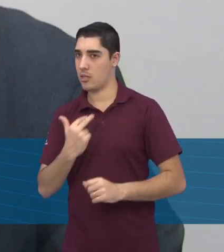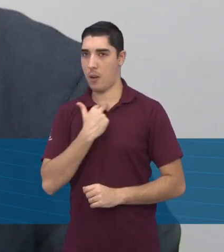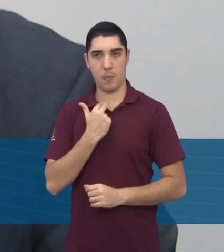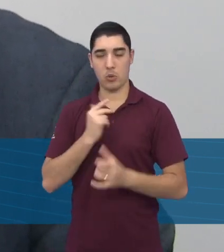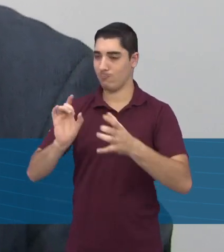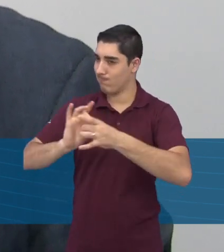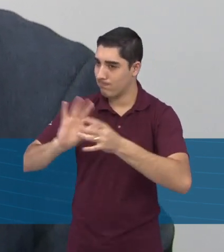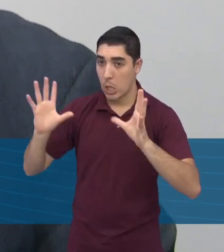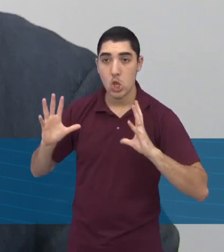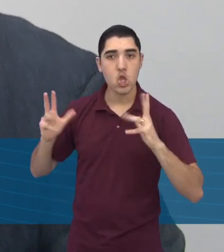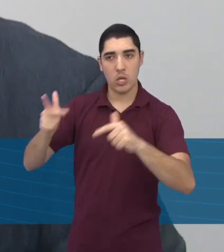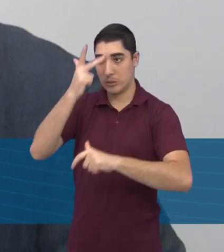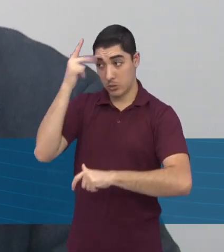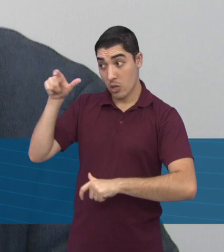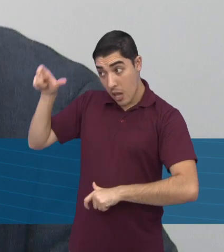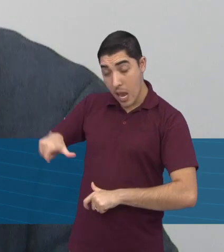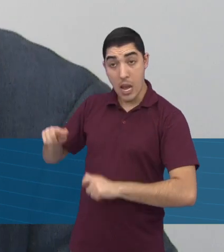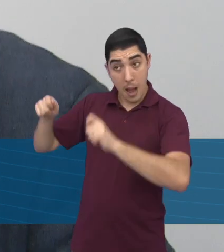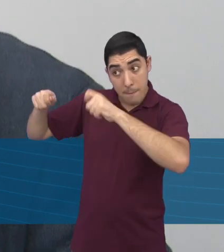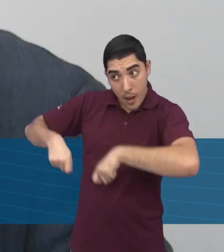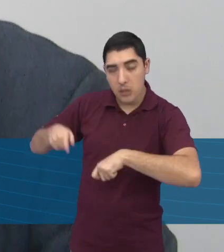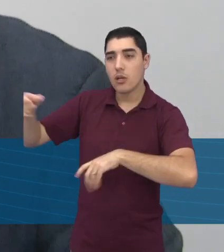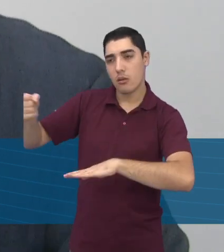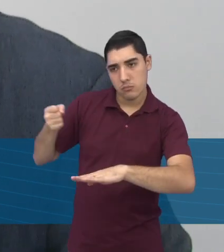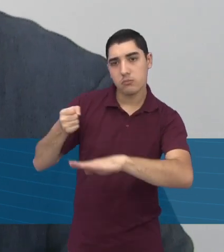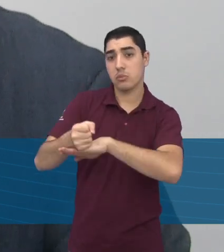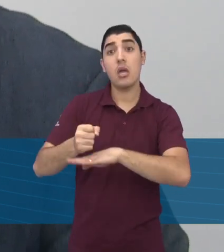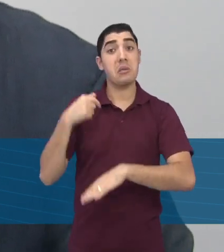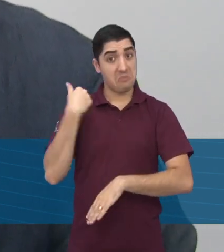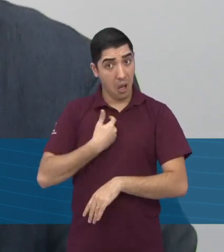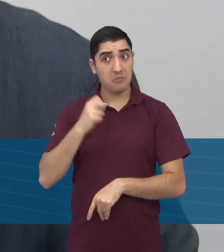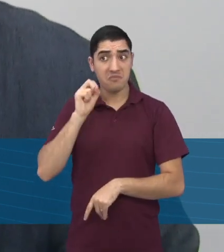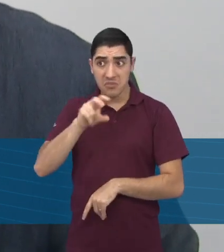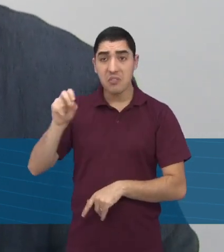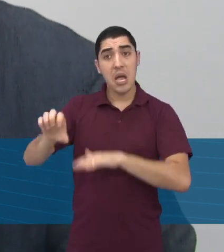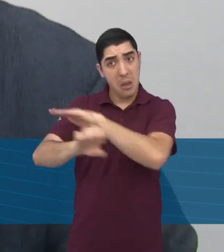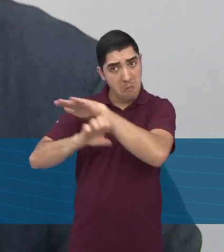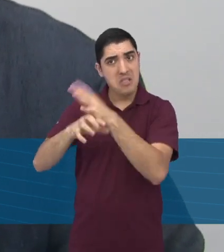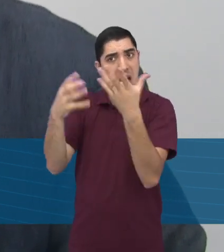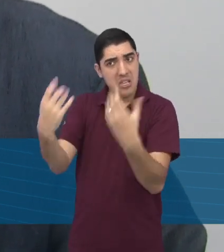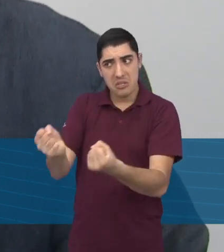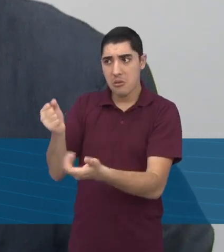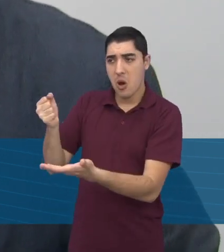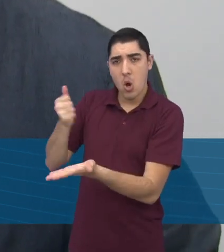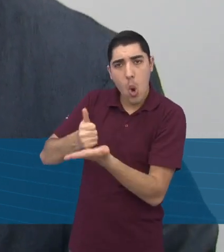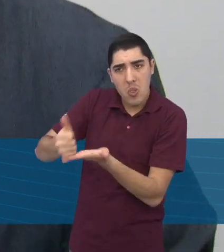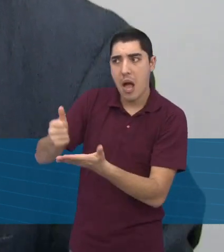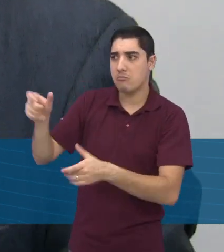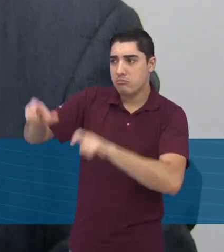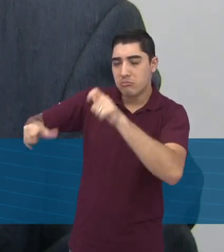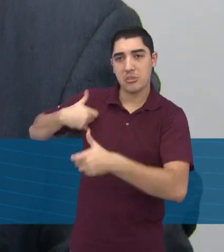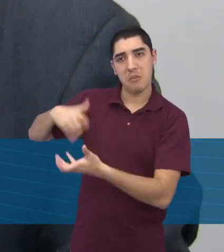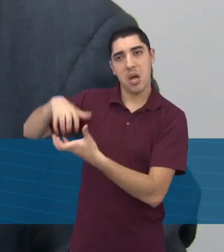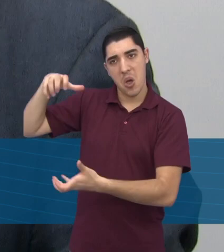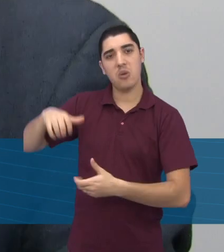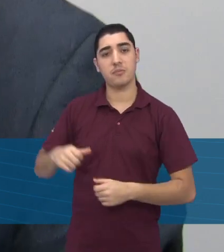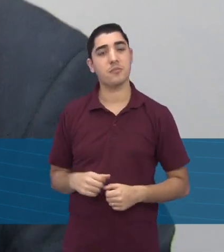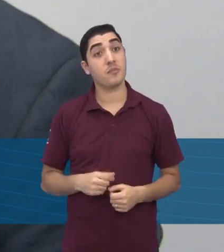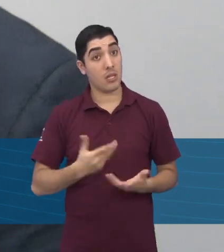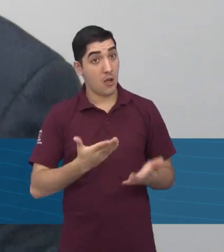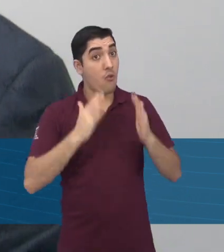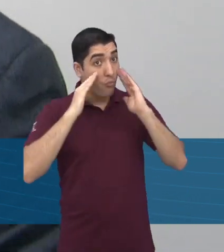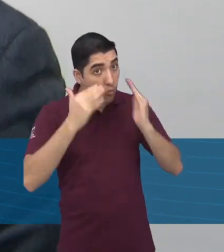são abertas no PAT, vão ganhar a vaga por sua competência. E temos visto muitas empresas contratando esse público. Foco, então, né, Dani,